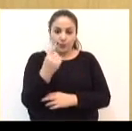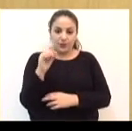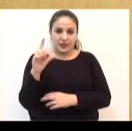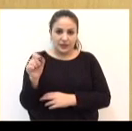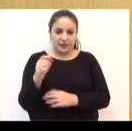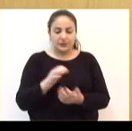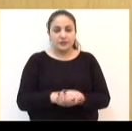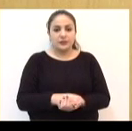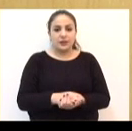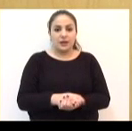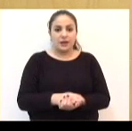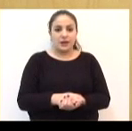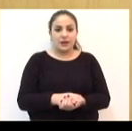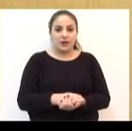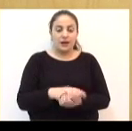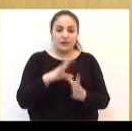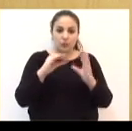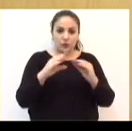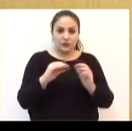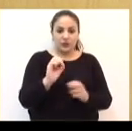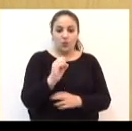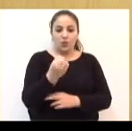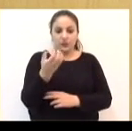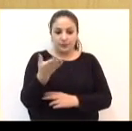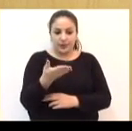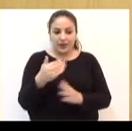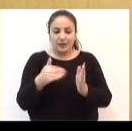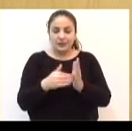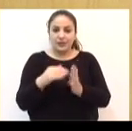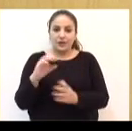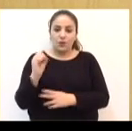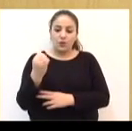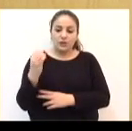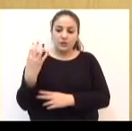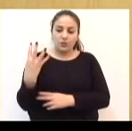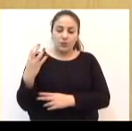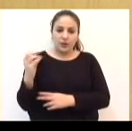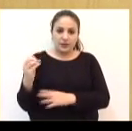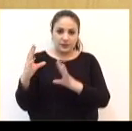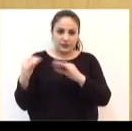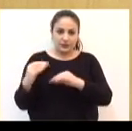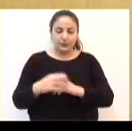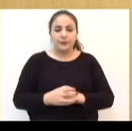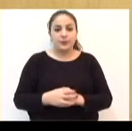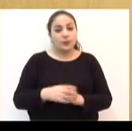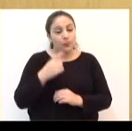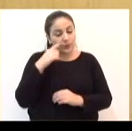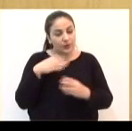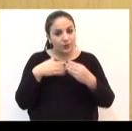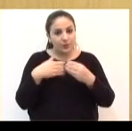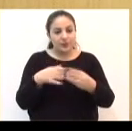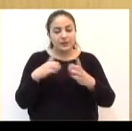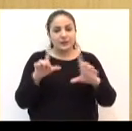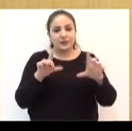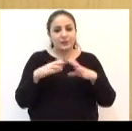das 8h30 às 8h40. Esta última inserção você pode acompanhar aqui na TV